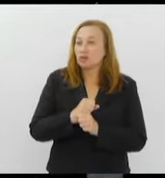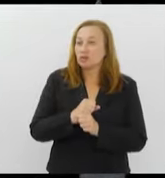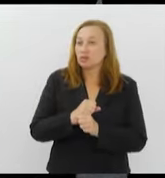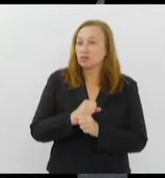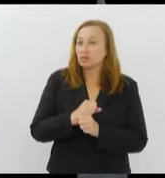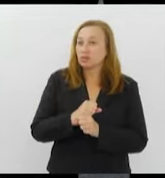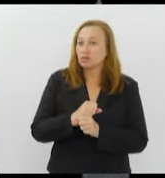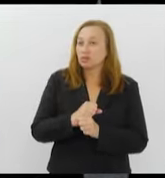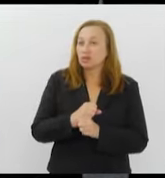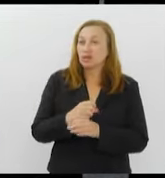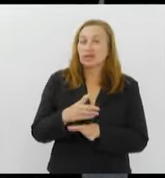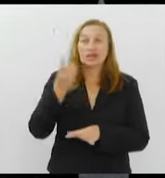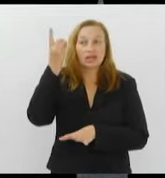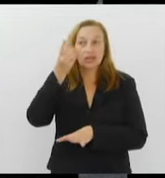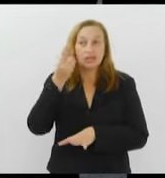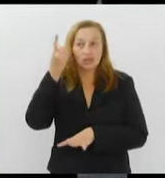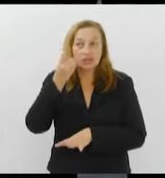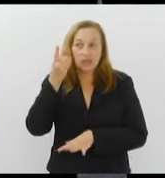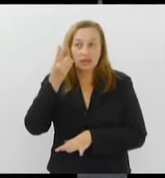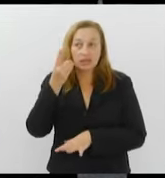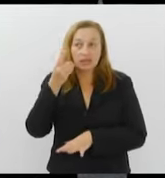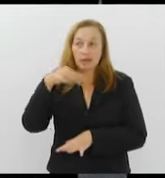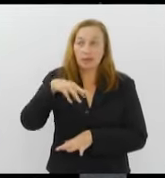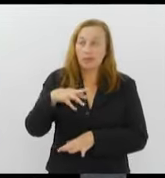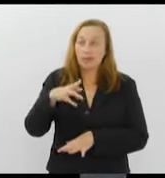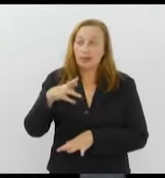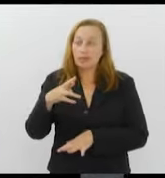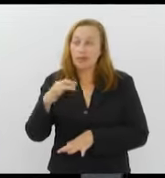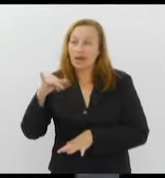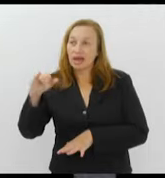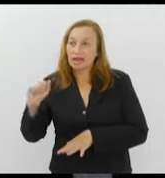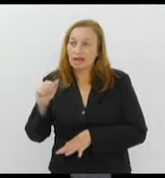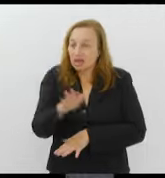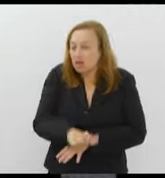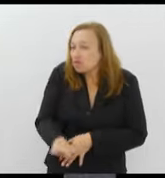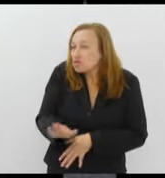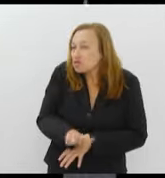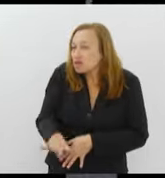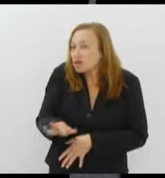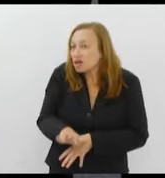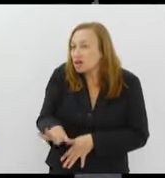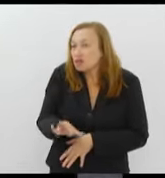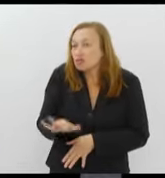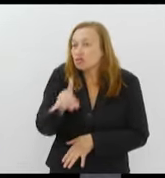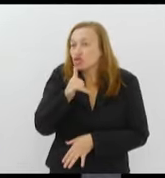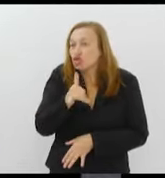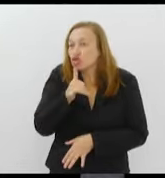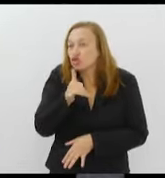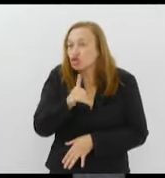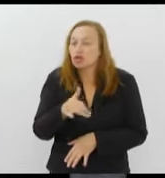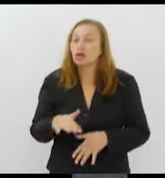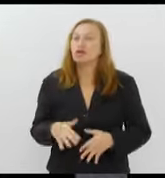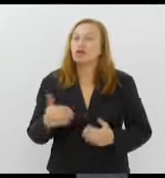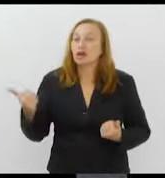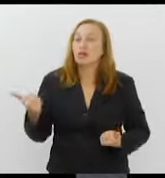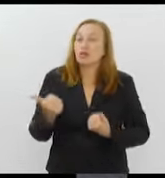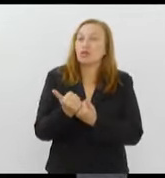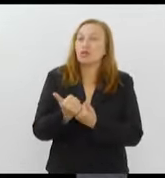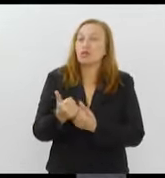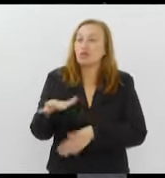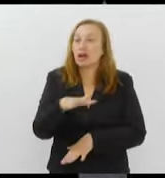Marina do MST era uma mocinha bem novinha. Nas primeiras ocupações que a gente apoiou aqui, na área do